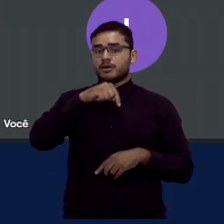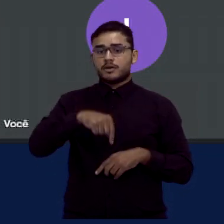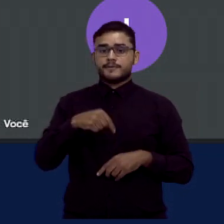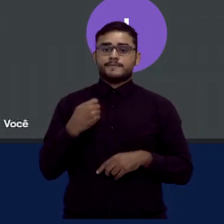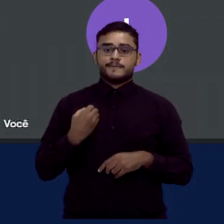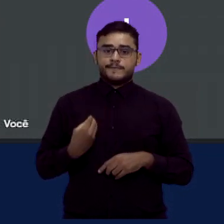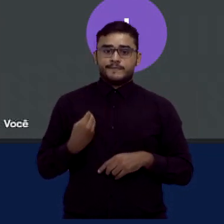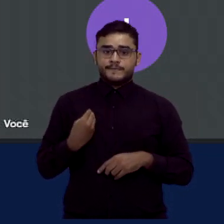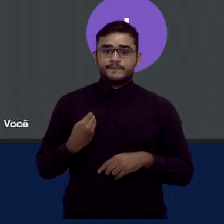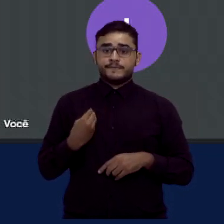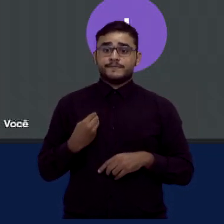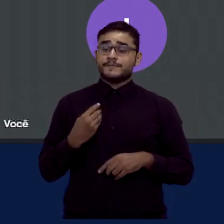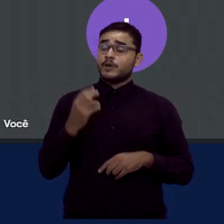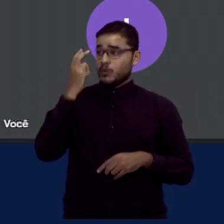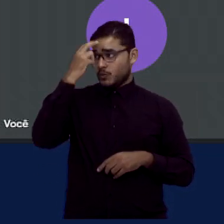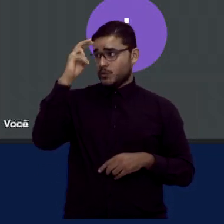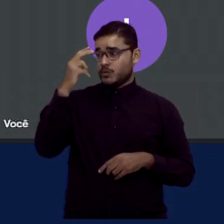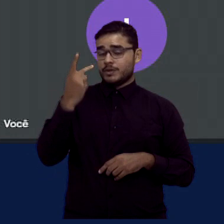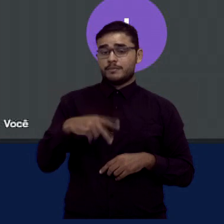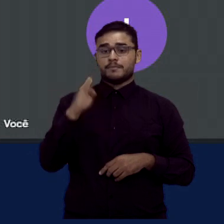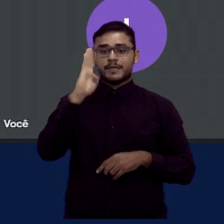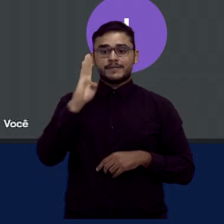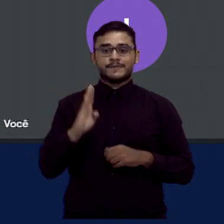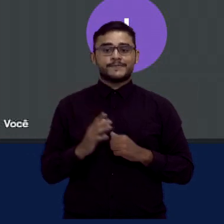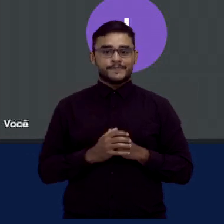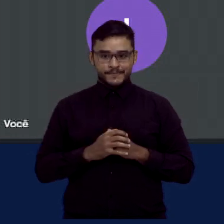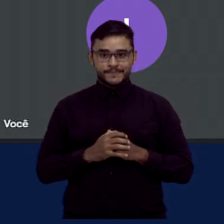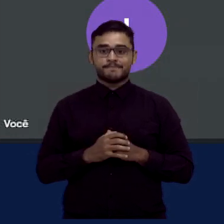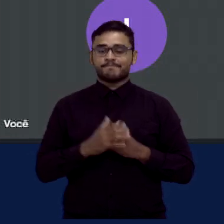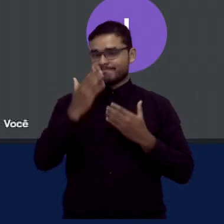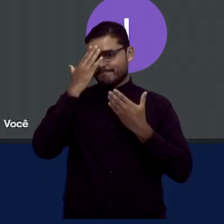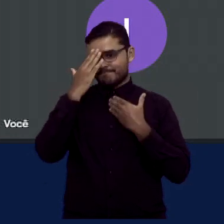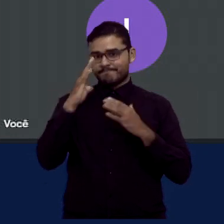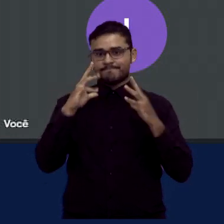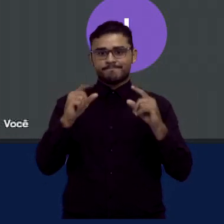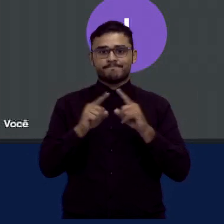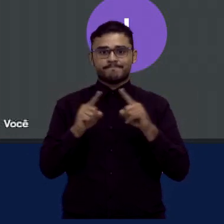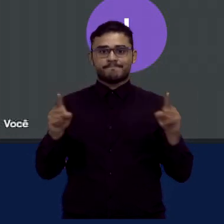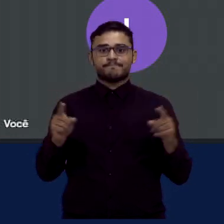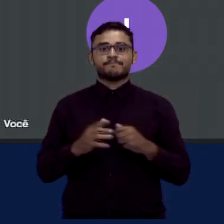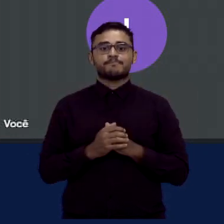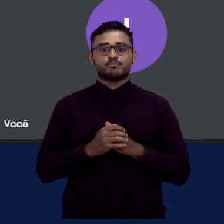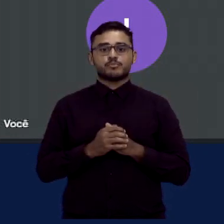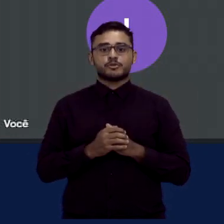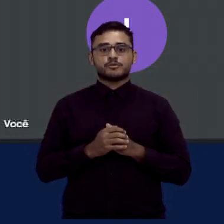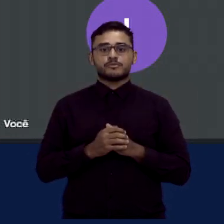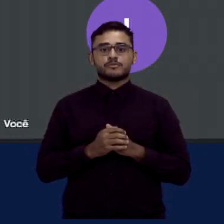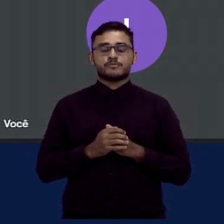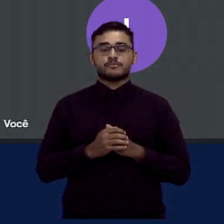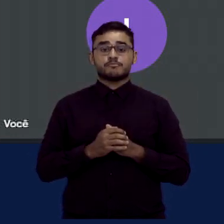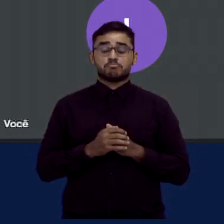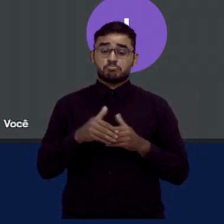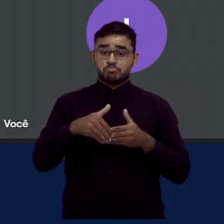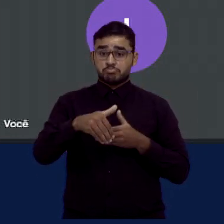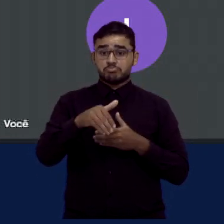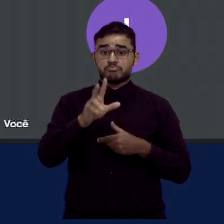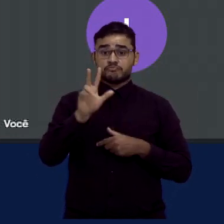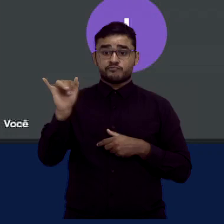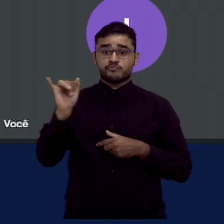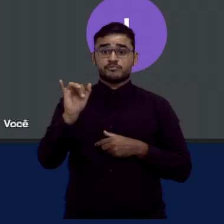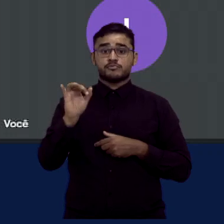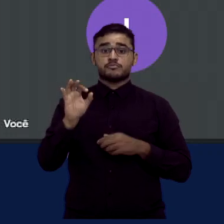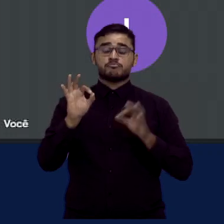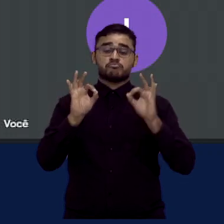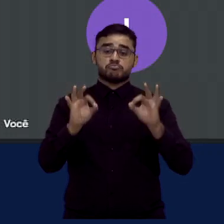né? É isso, gente. Eu agradeço muito a presença de todos. A gente, em breve, deve estar